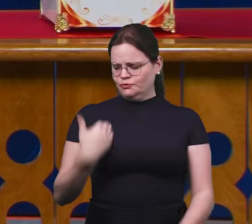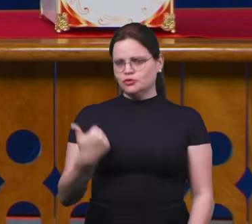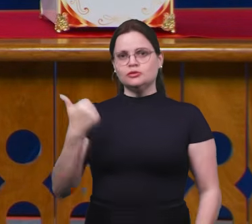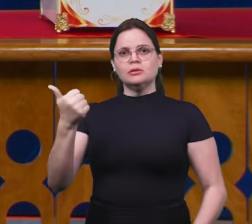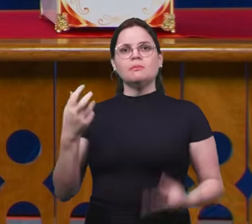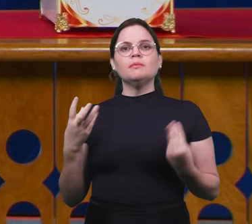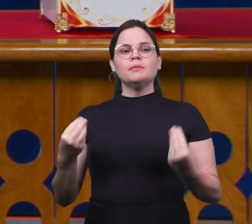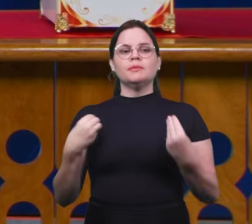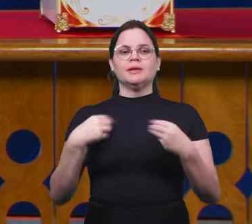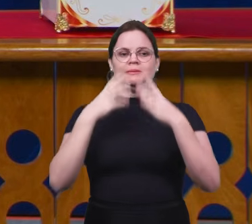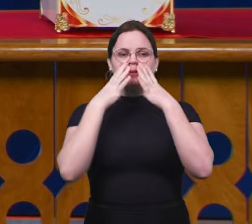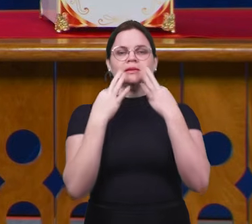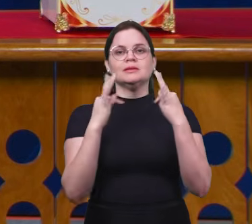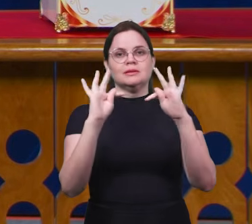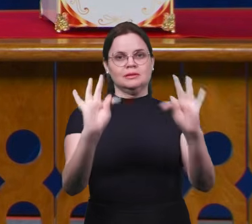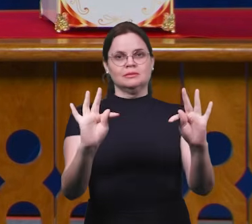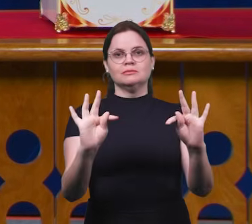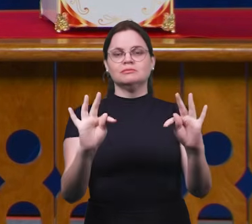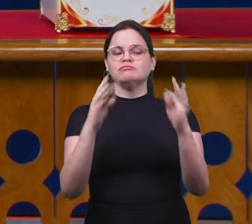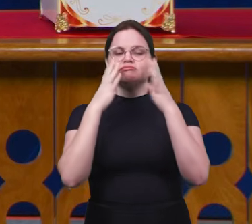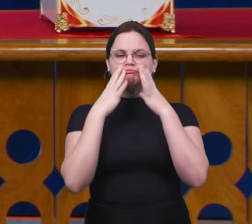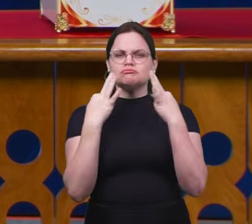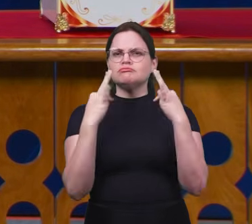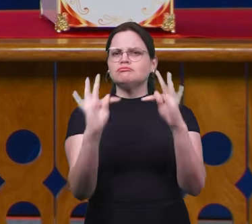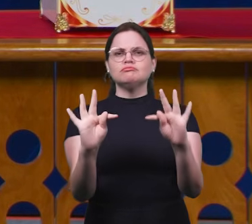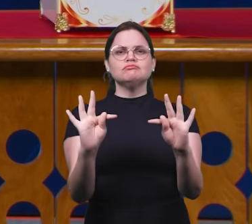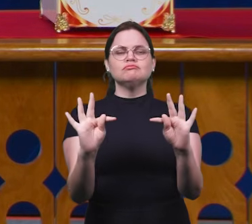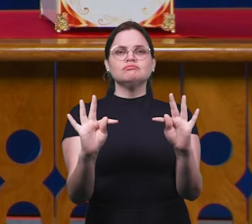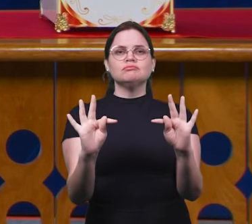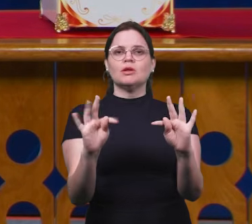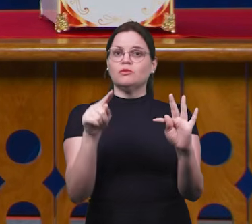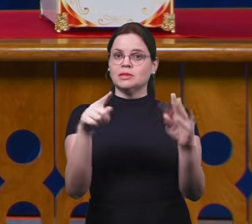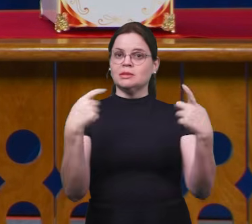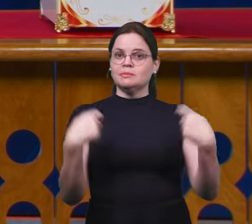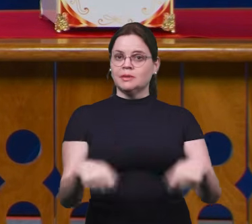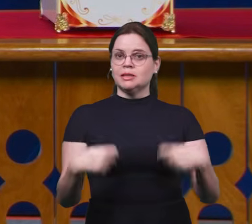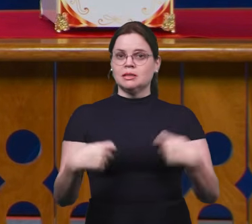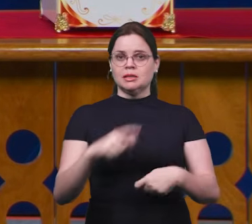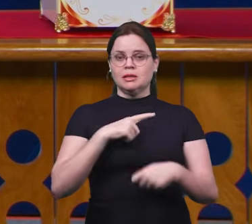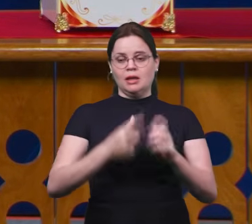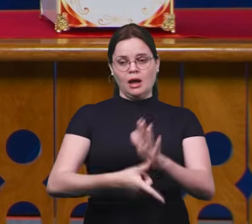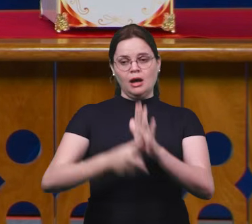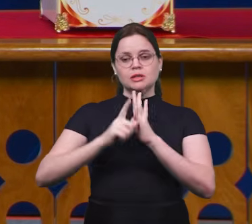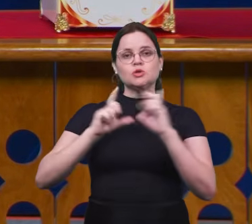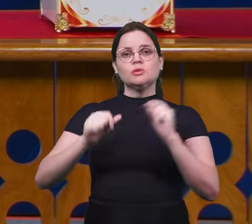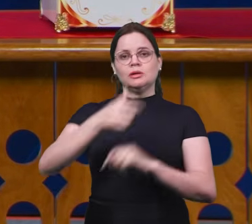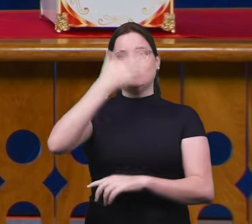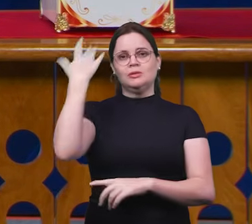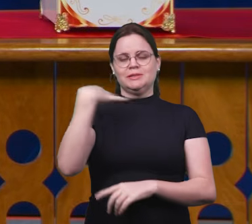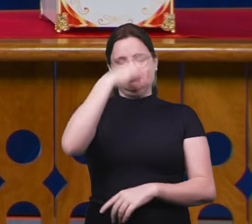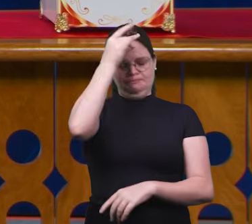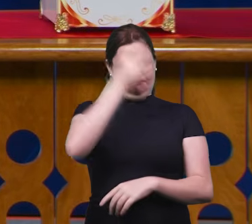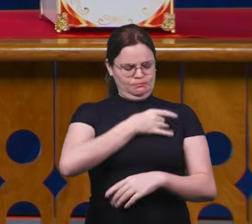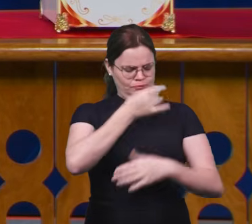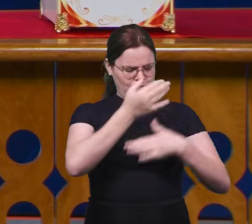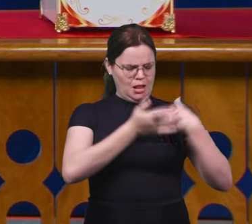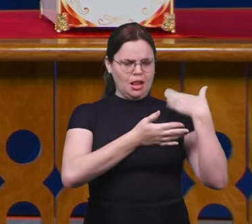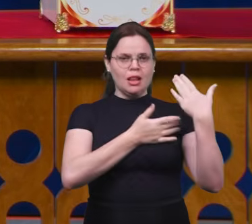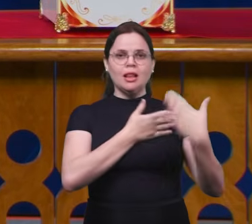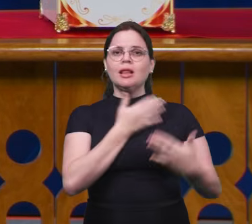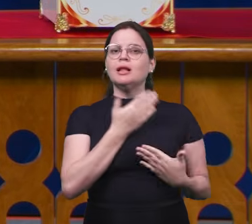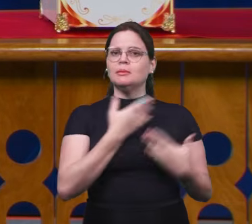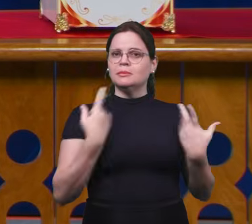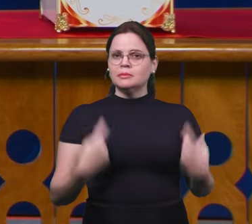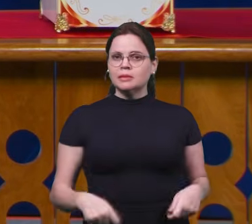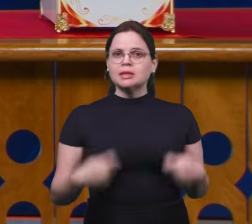para testemunhar. E para testemunhar, você precisa estar cheio do Espírito Santo.